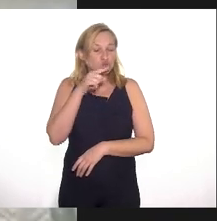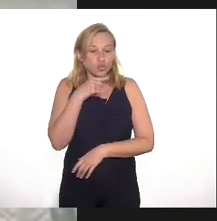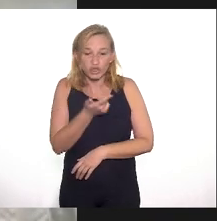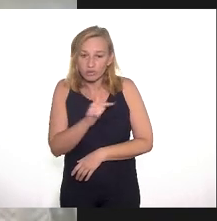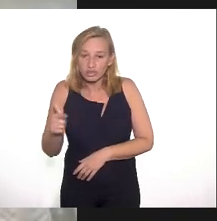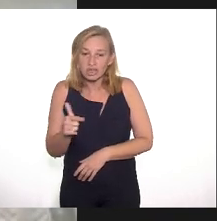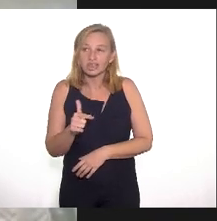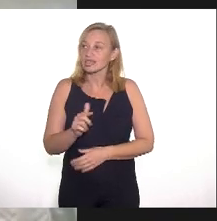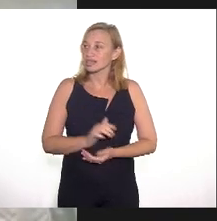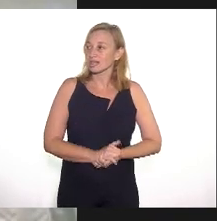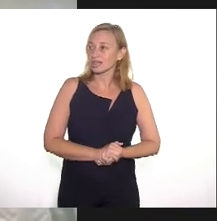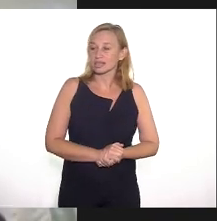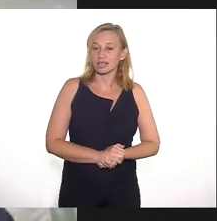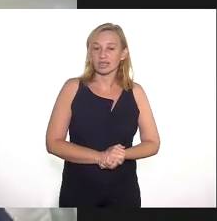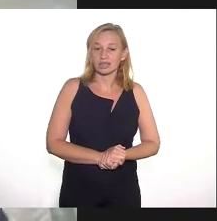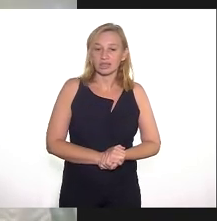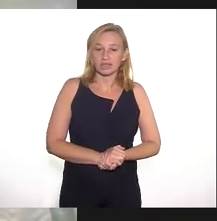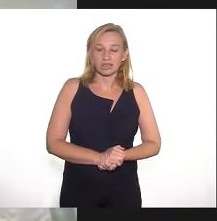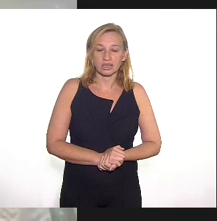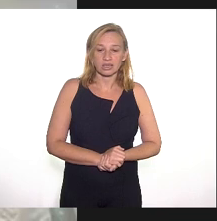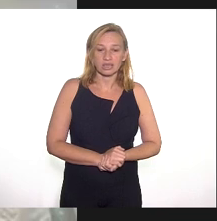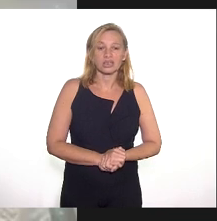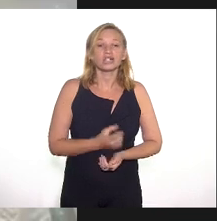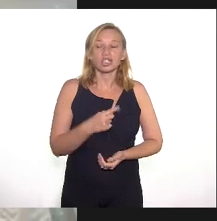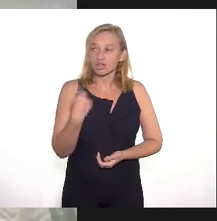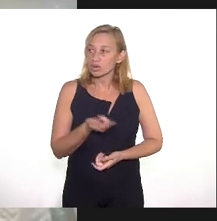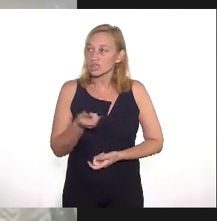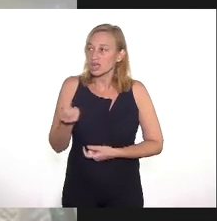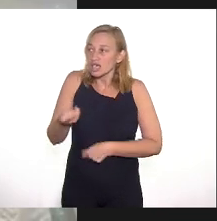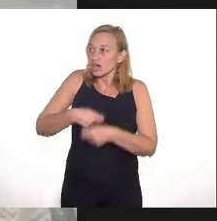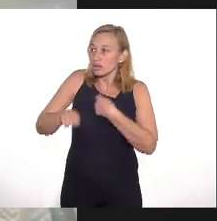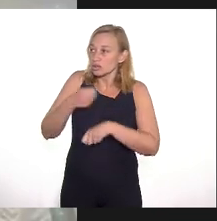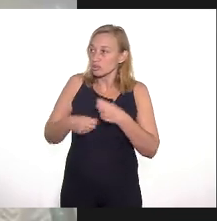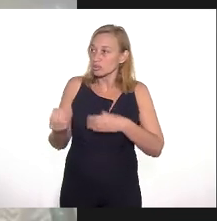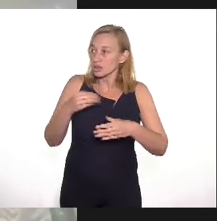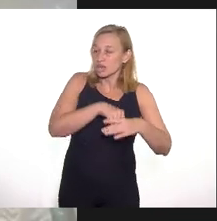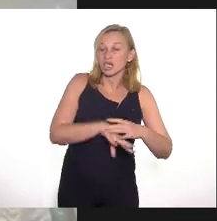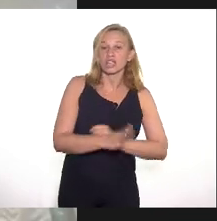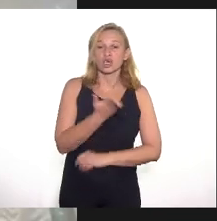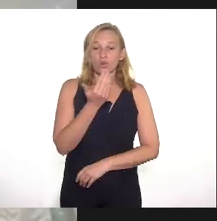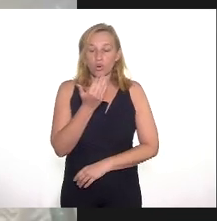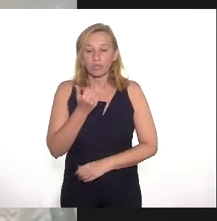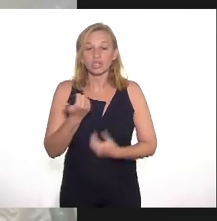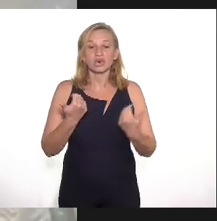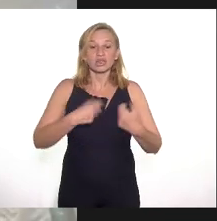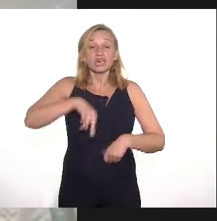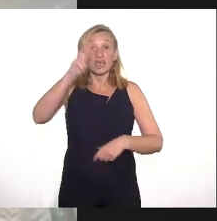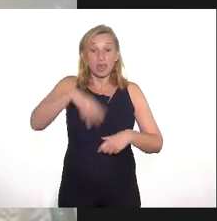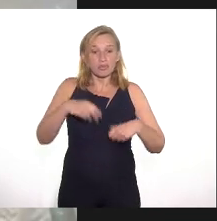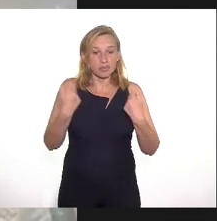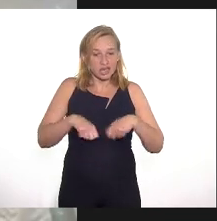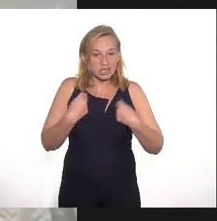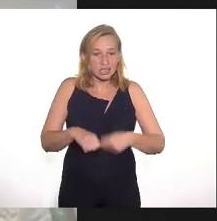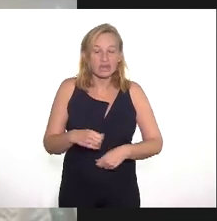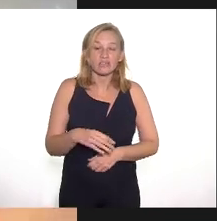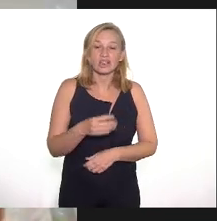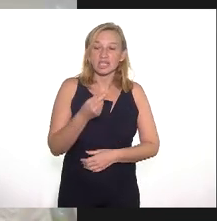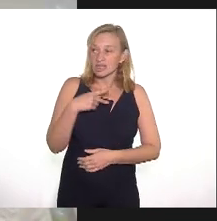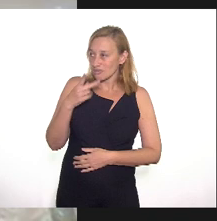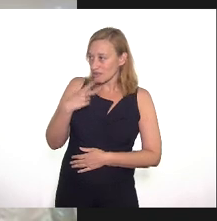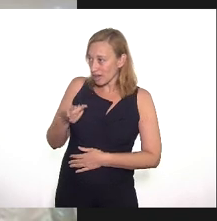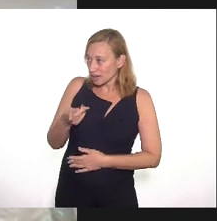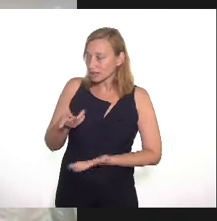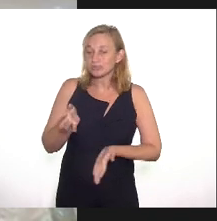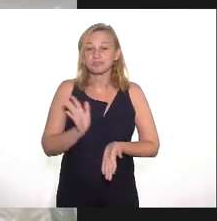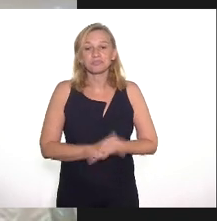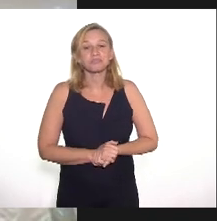nenhuma, será um incremento na nossa economia e comida na mesa de quem precisa. Então, faço essa crítica, faço